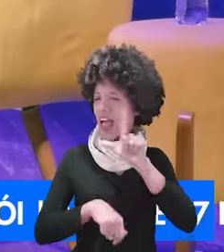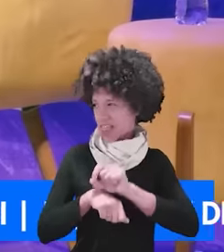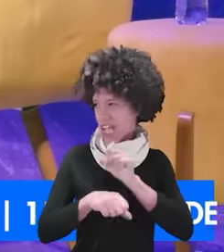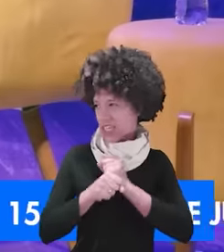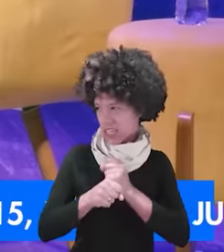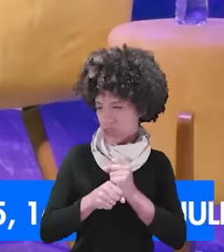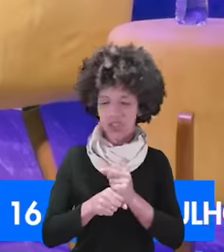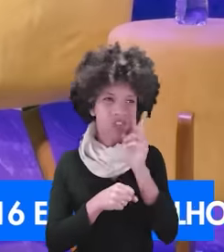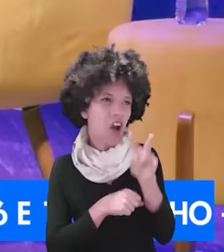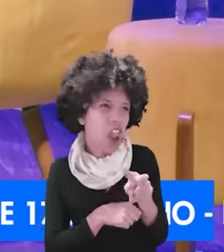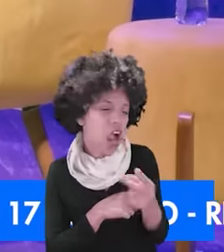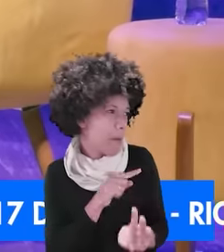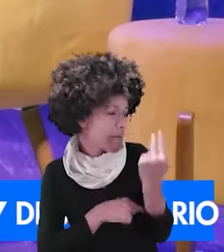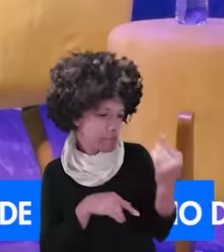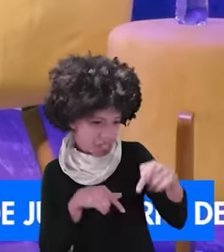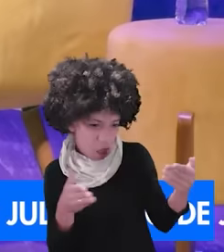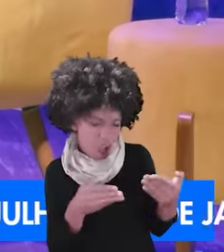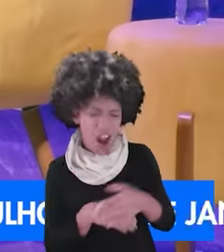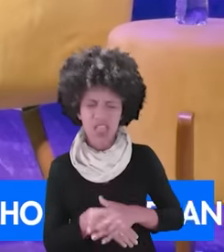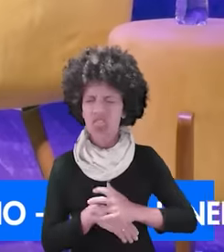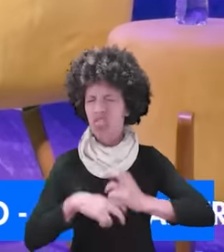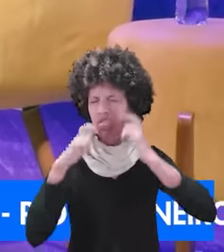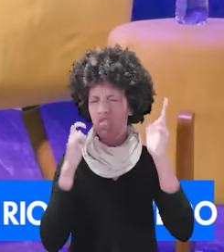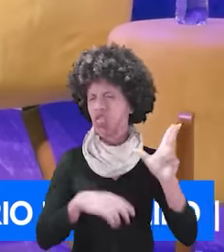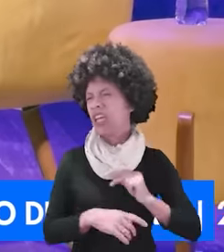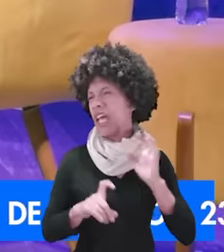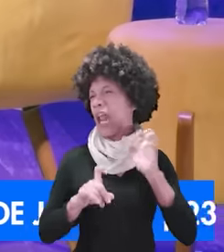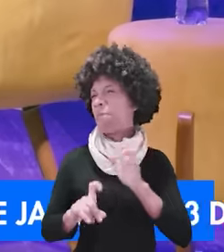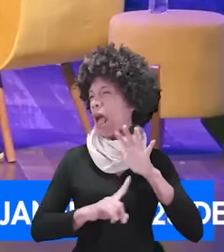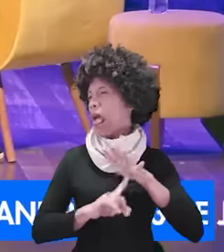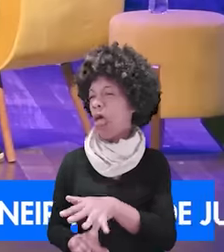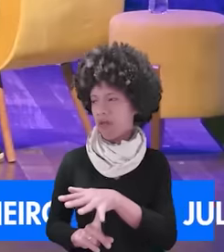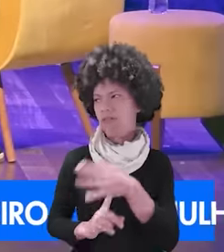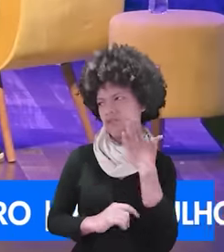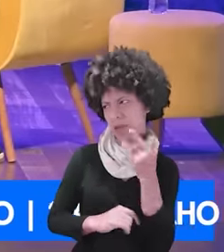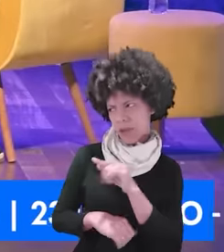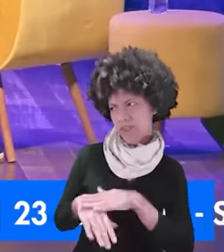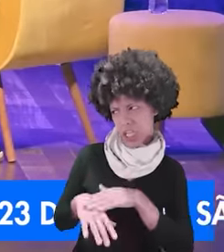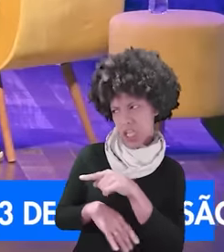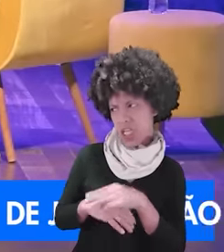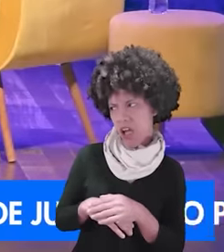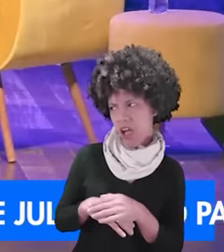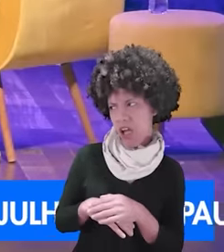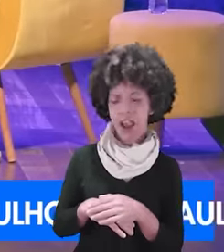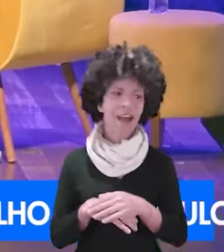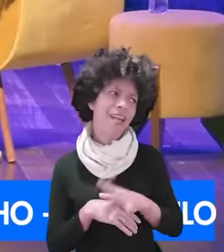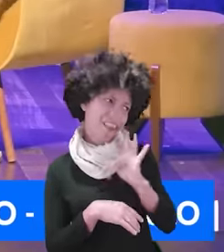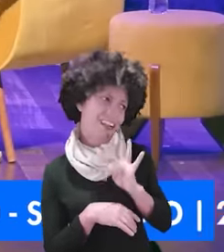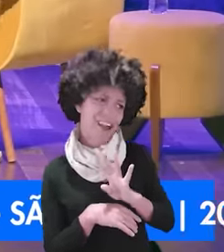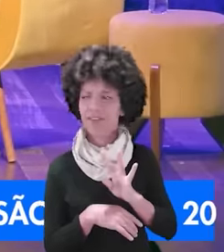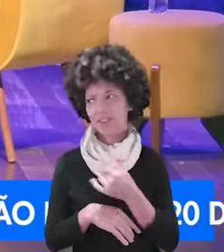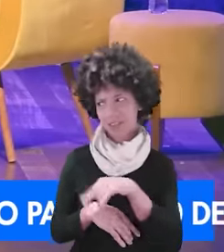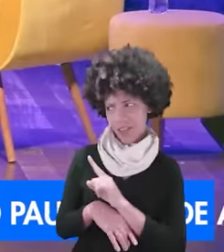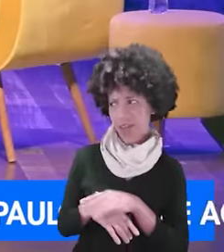dez anos e vai ter vergonha de tudo isso que você tá fazendo aí vai falar ele me assediou só você vai fazer isso né é legal agora você eu